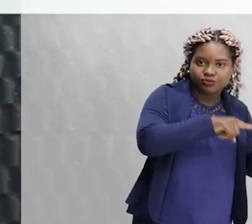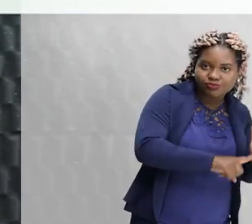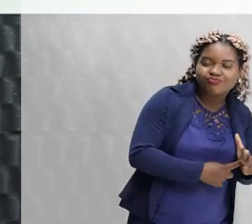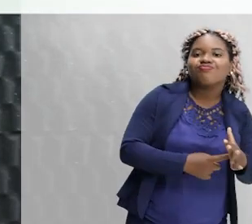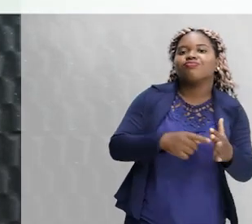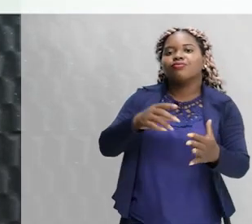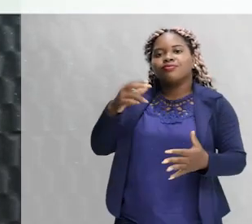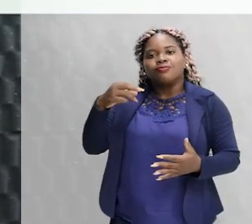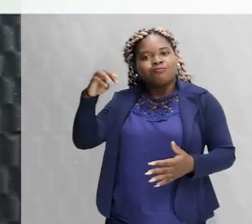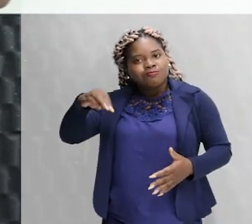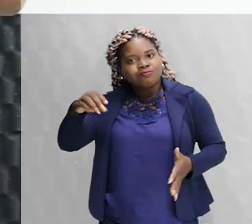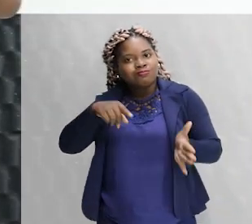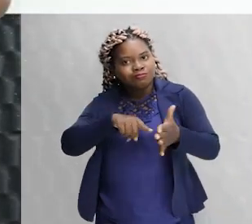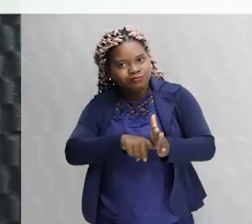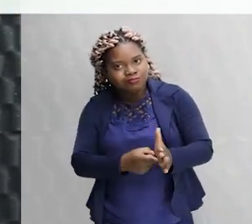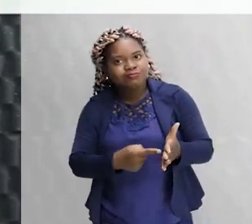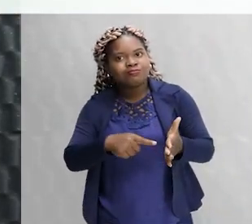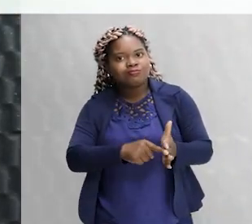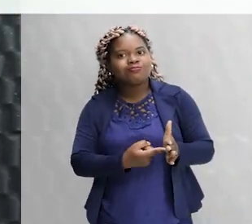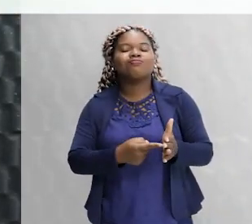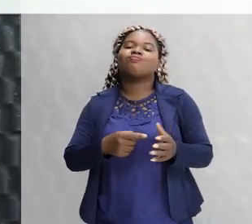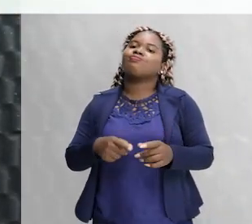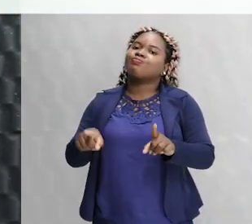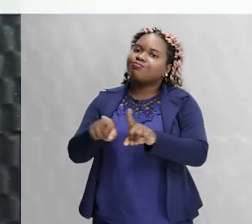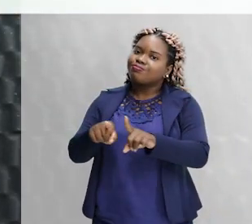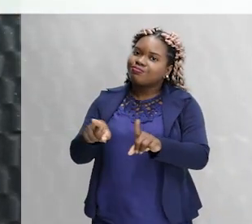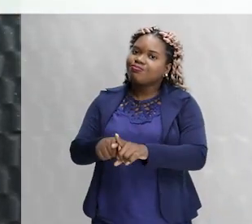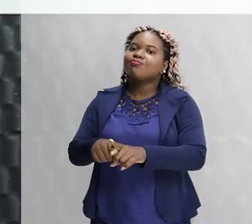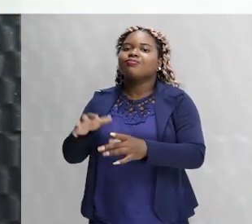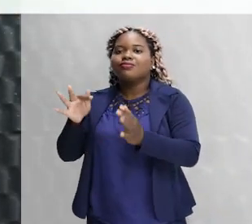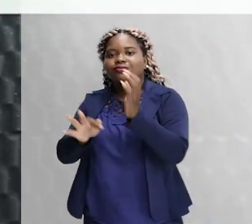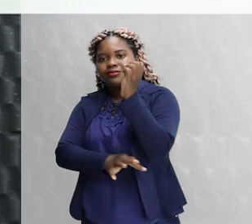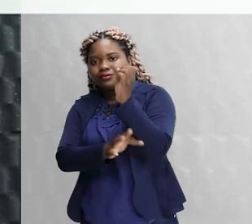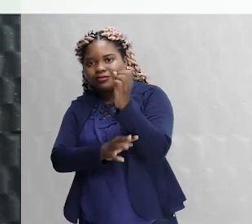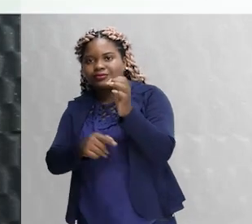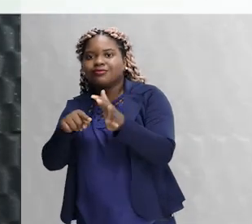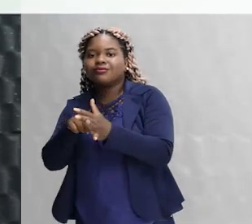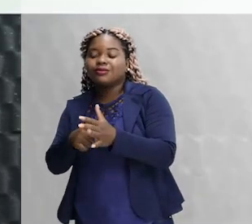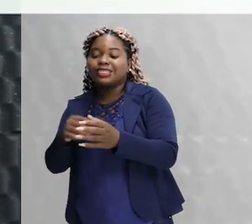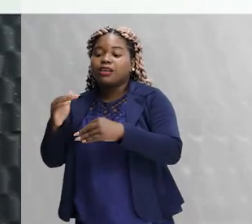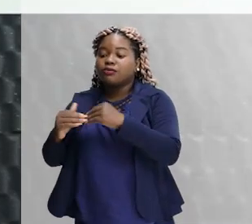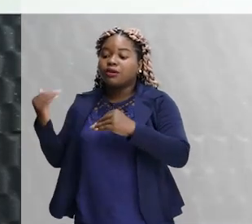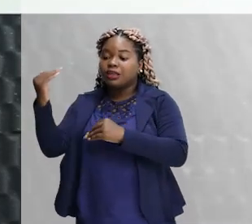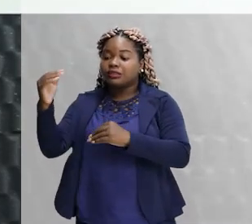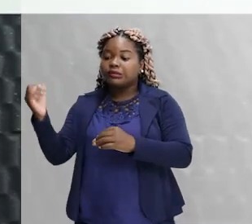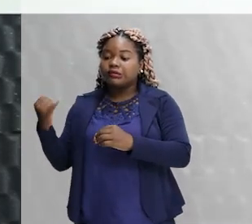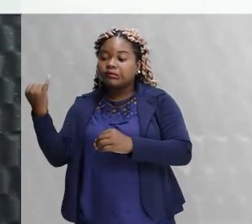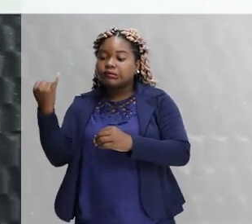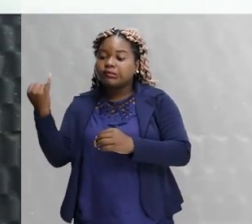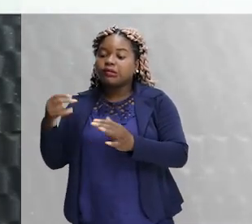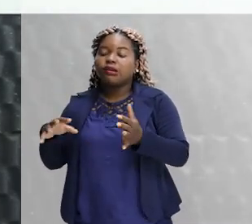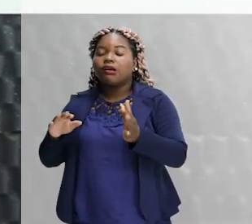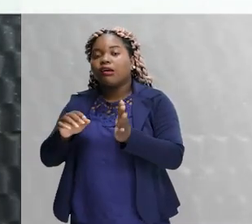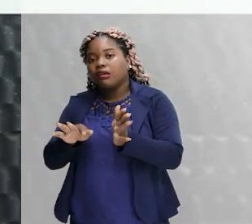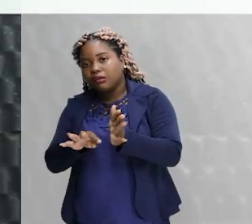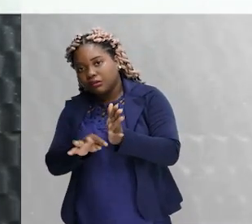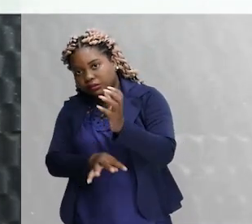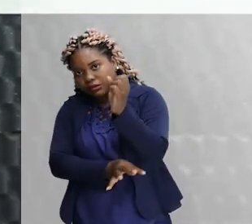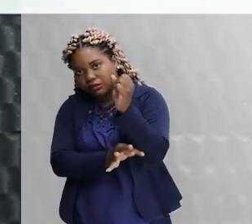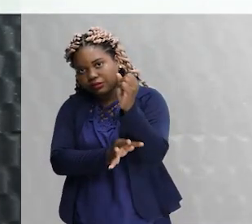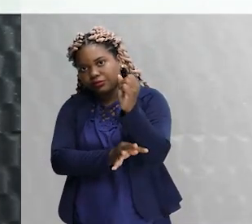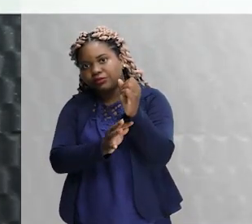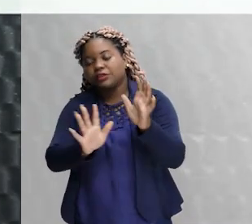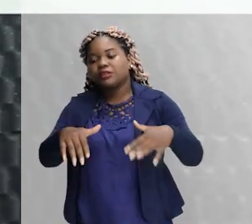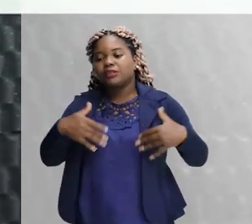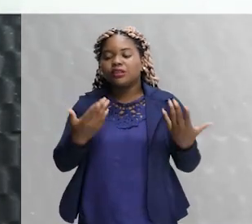valorizando, dando uma importância maior à nota de física do que as outras disciplinas, tá? Então, na média